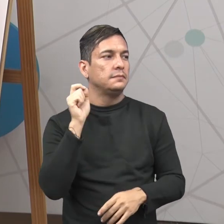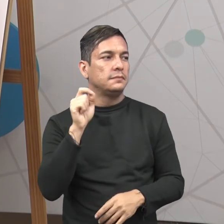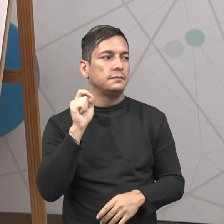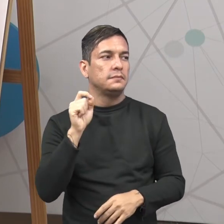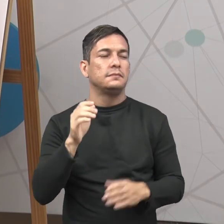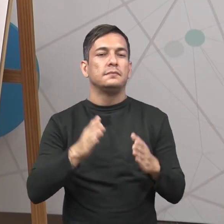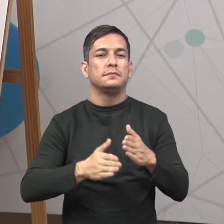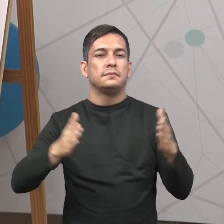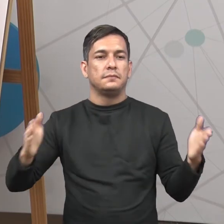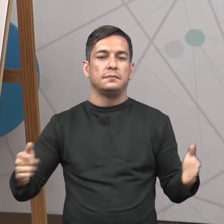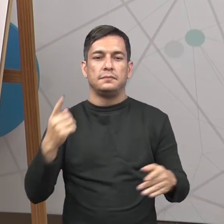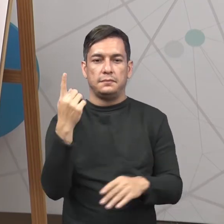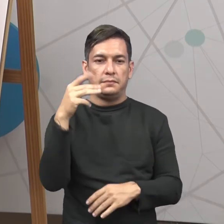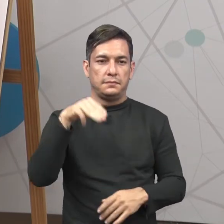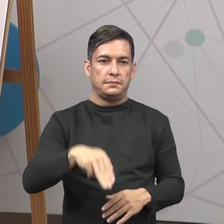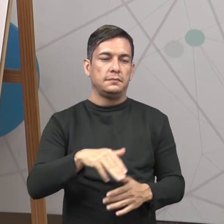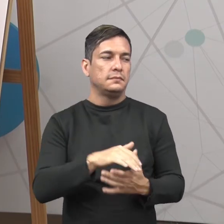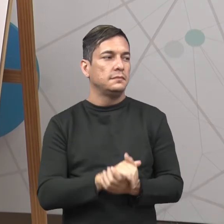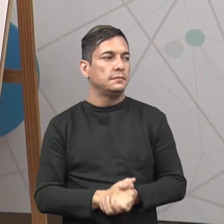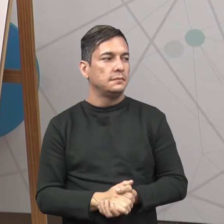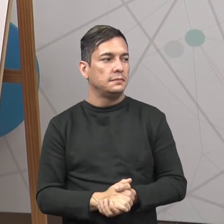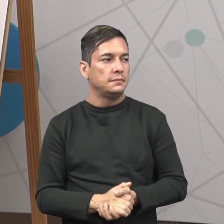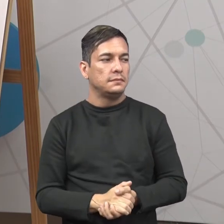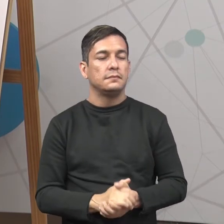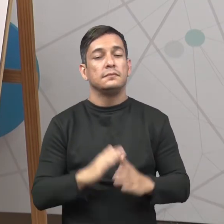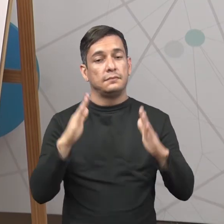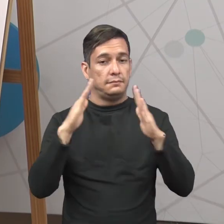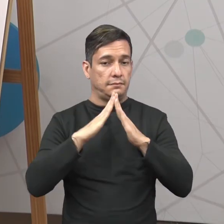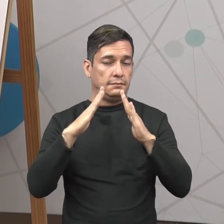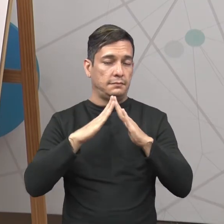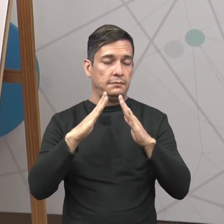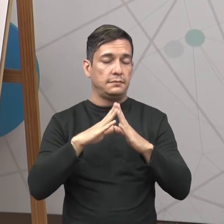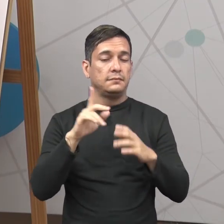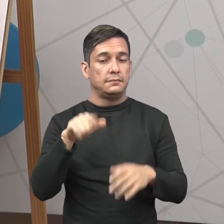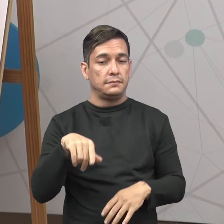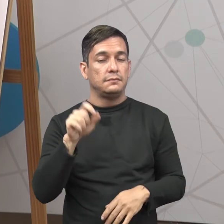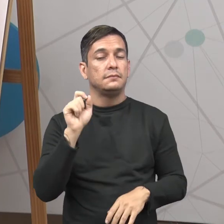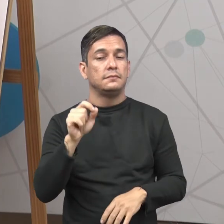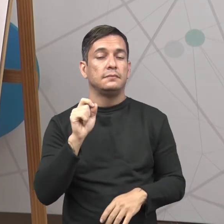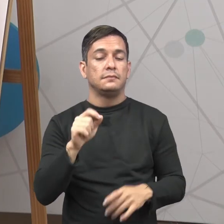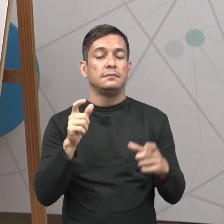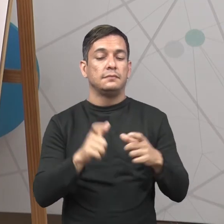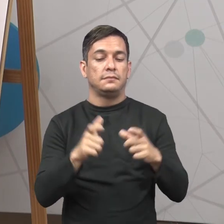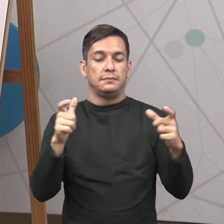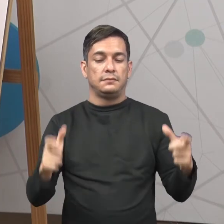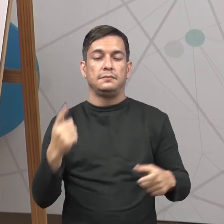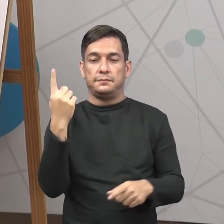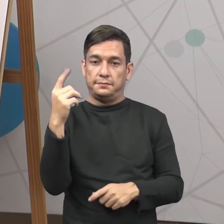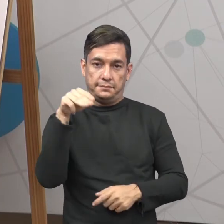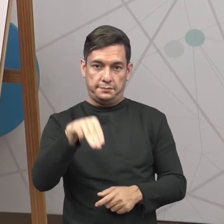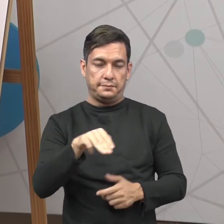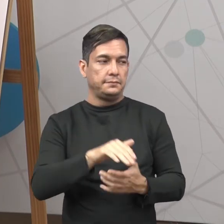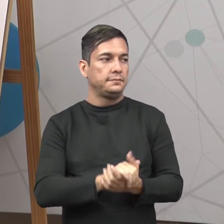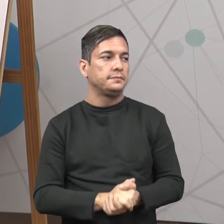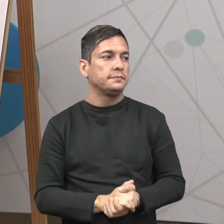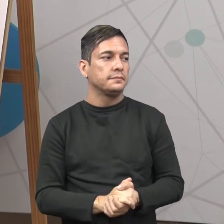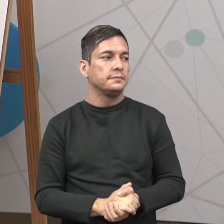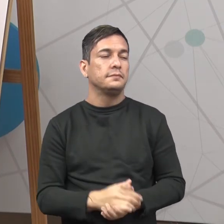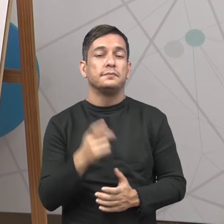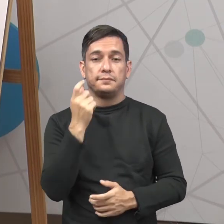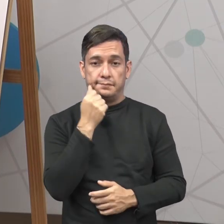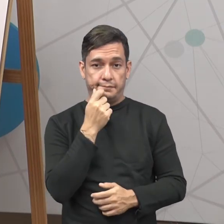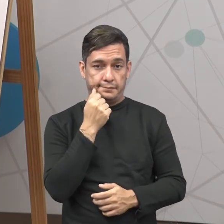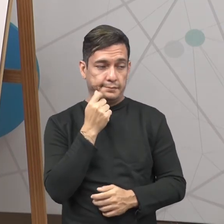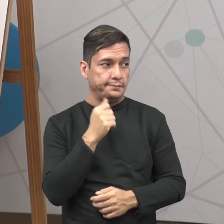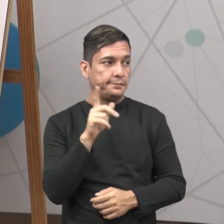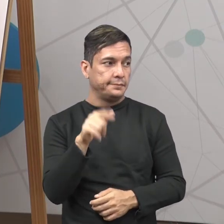é maior que 1 metro. A casa é maior que 1 metro. E